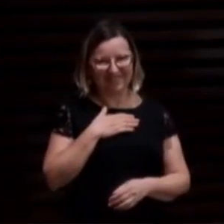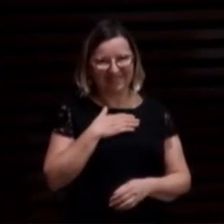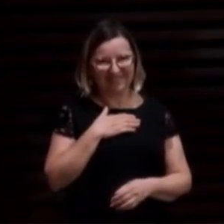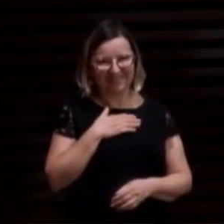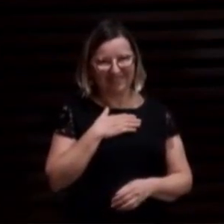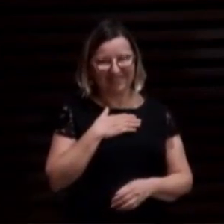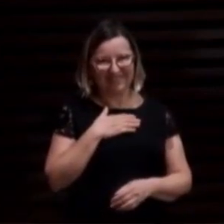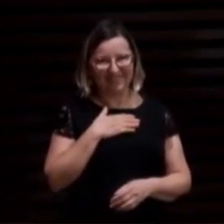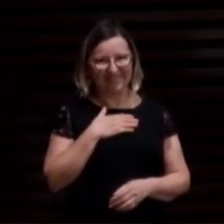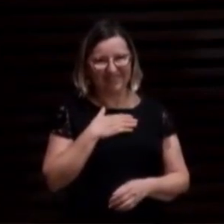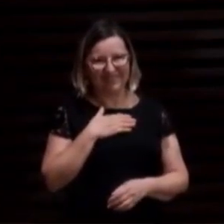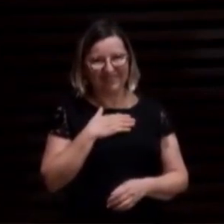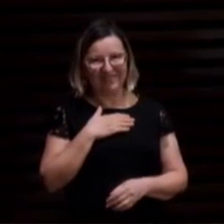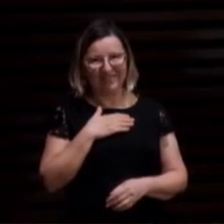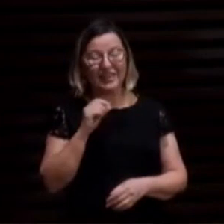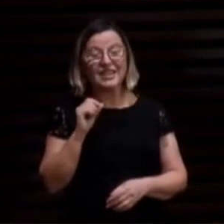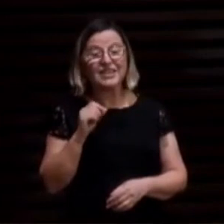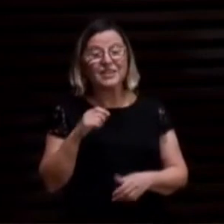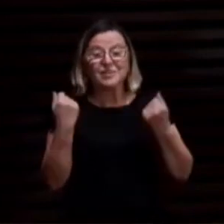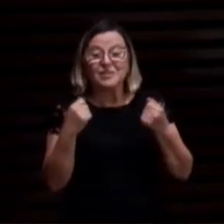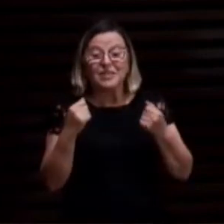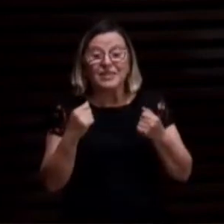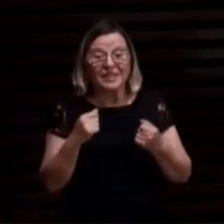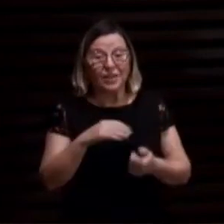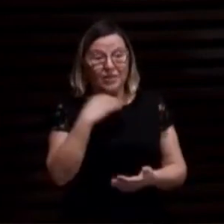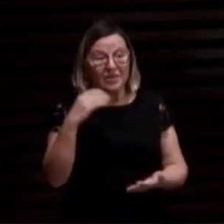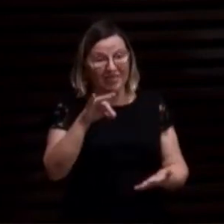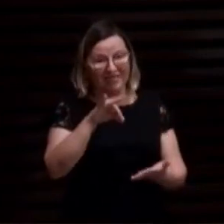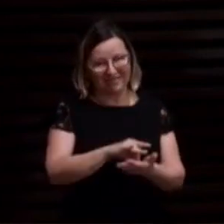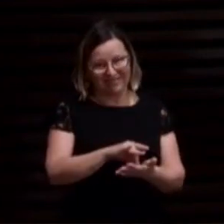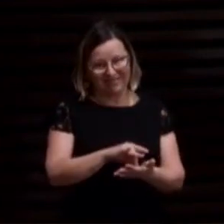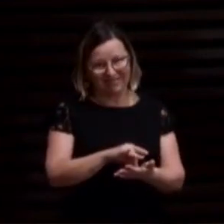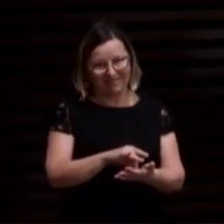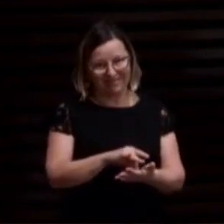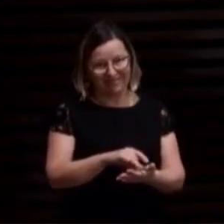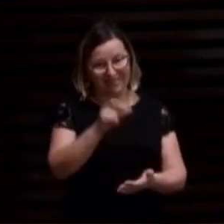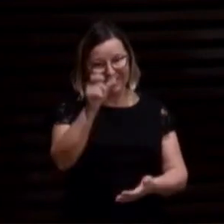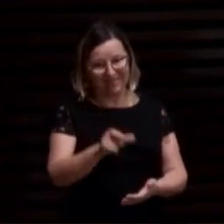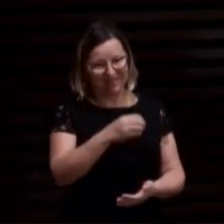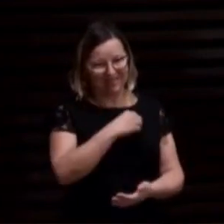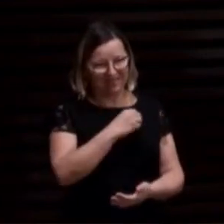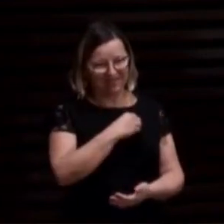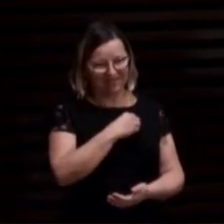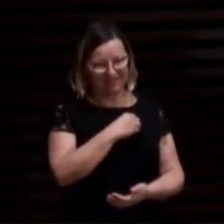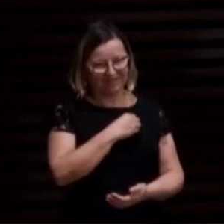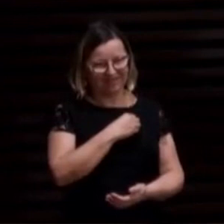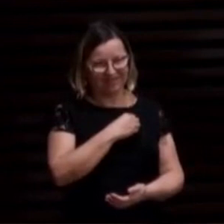porque quem tinha que morrer de fato é o pecador.